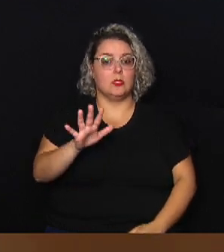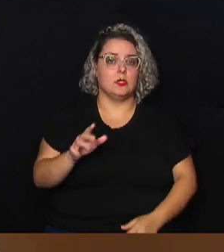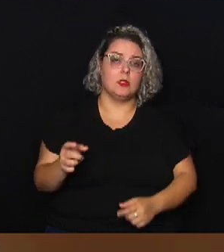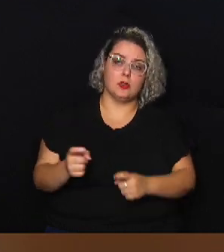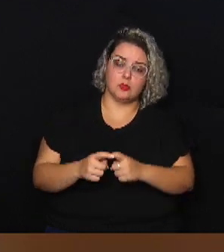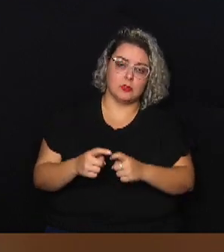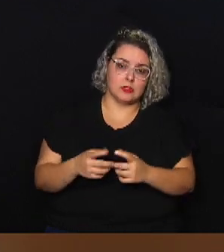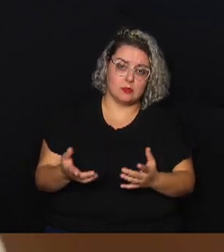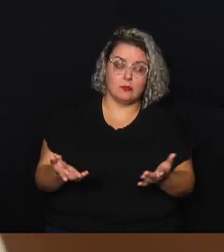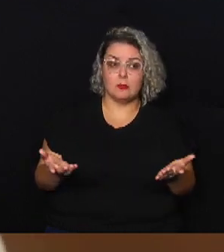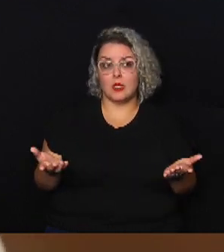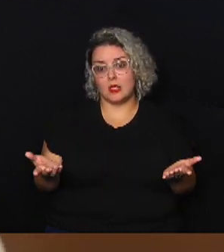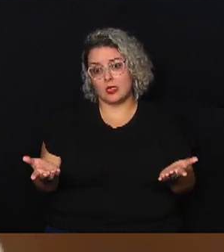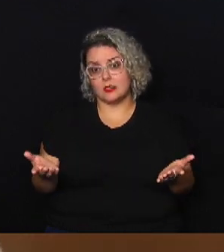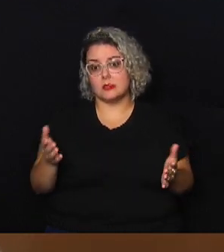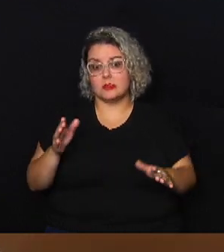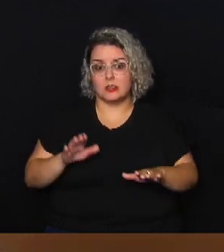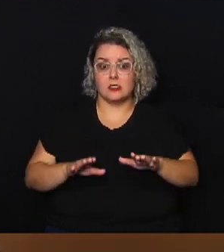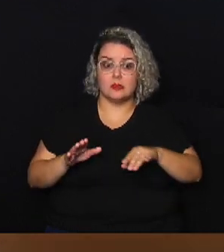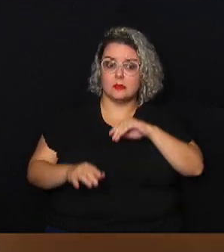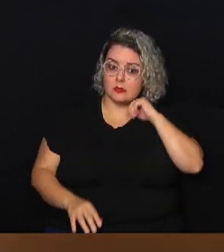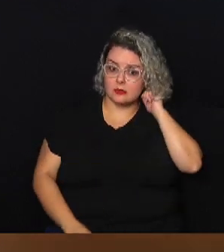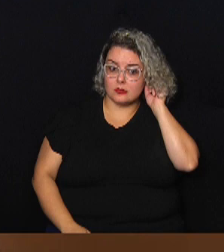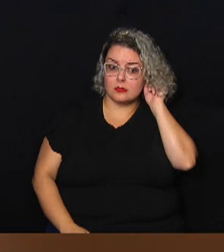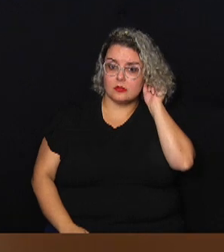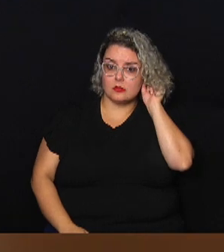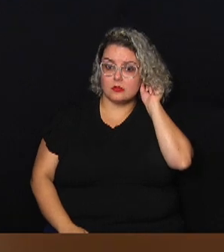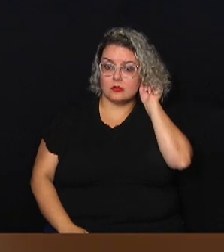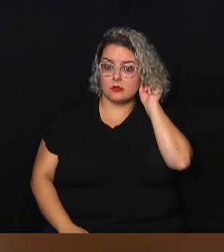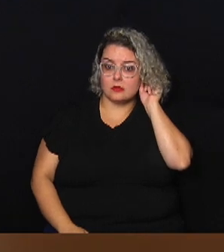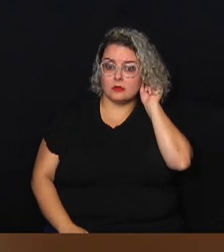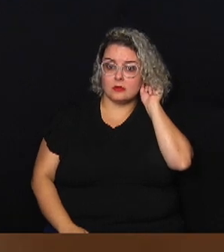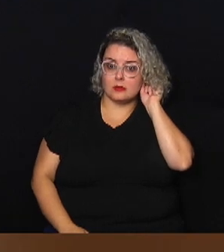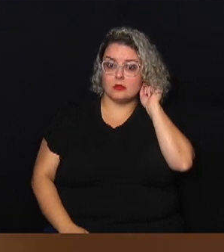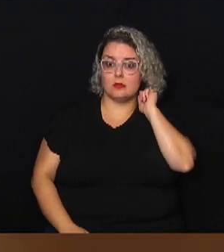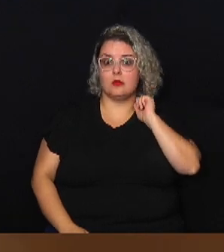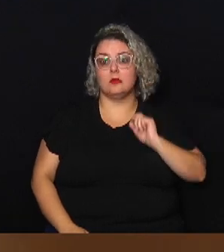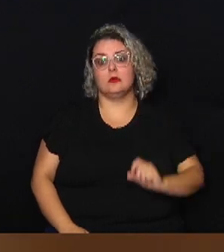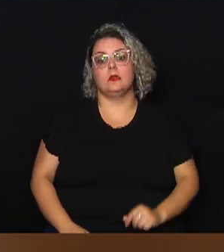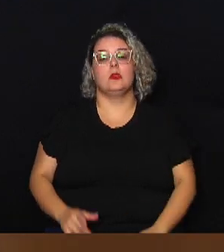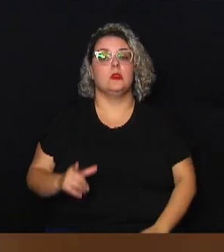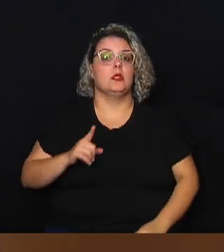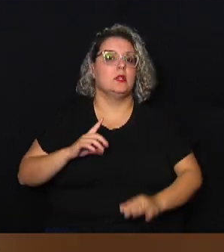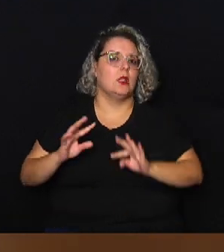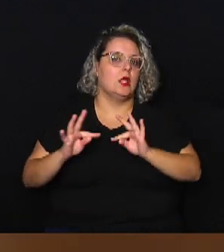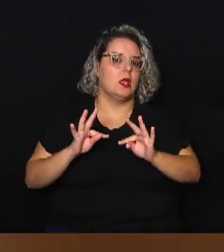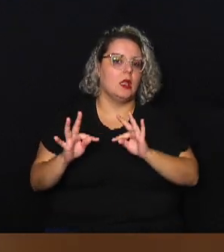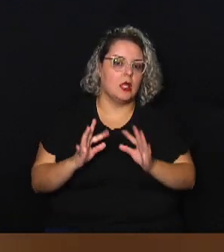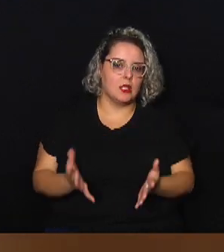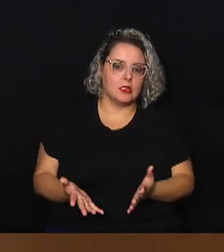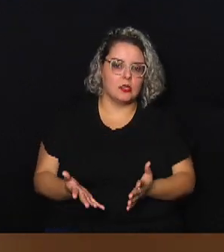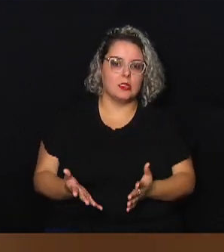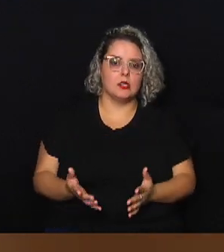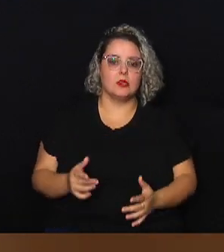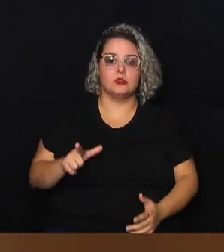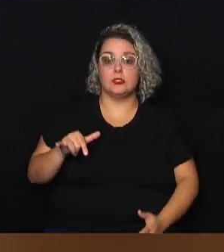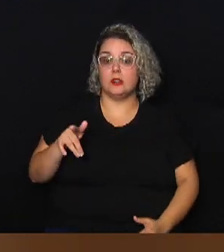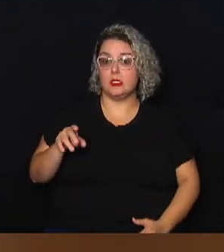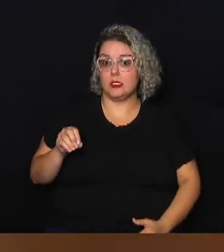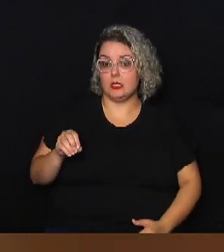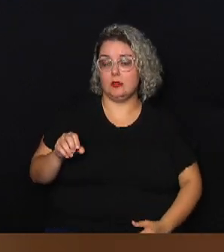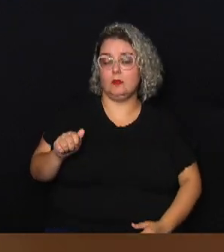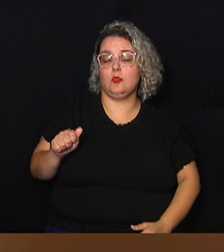assim, às vezes, realmente tem até a técnica de lipoaspiração com